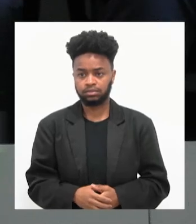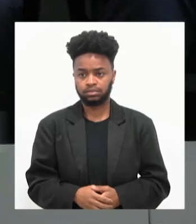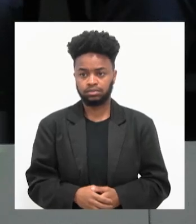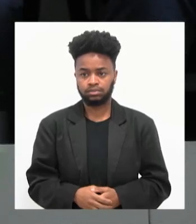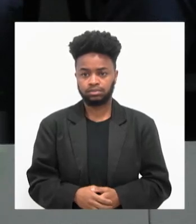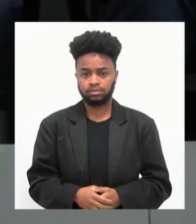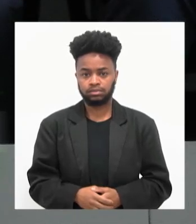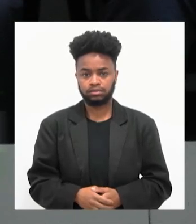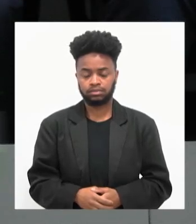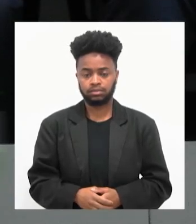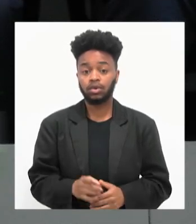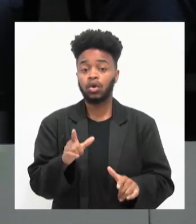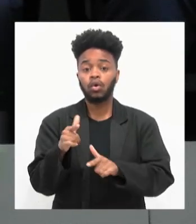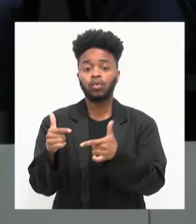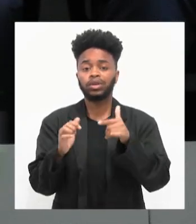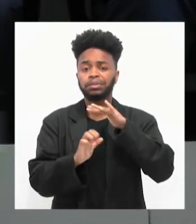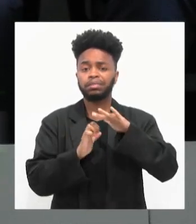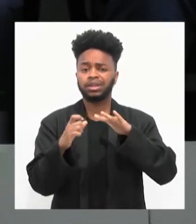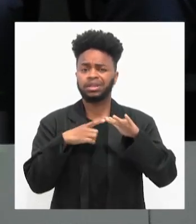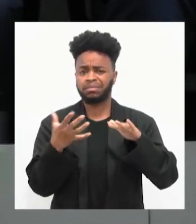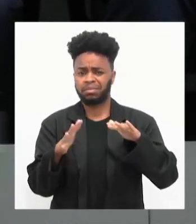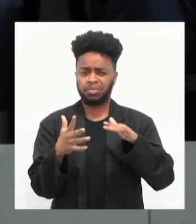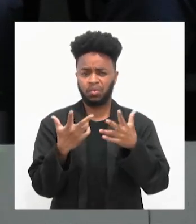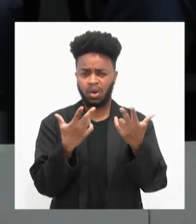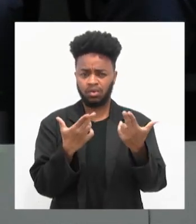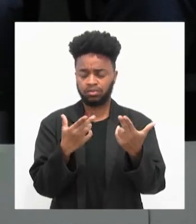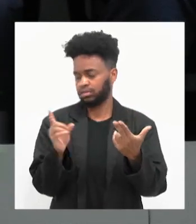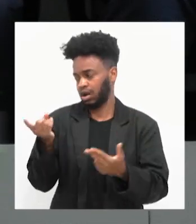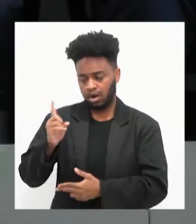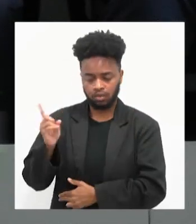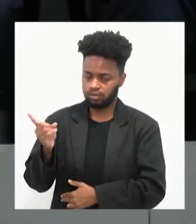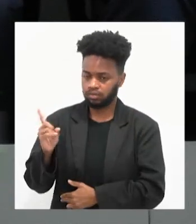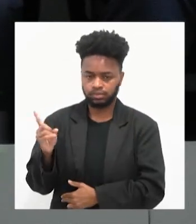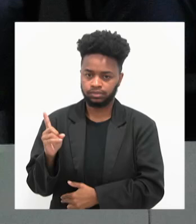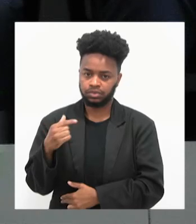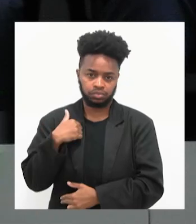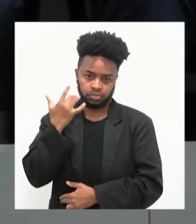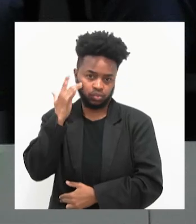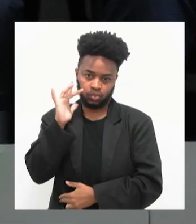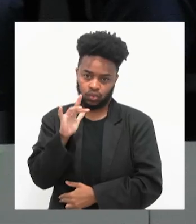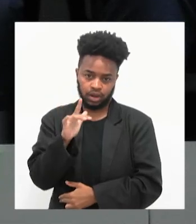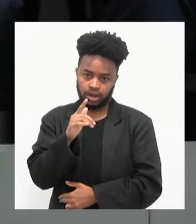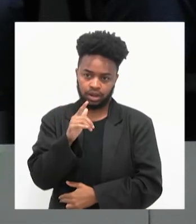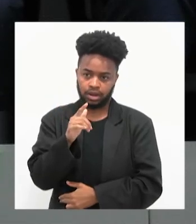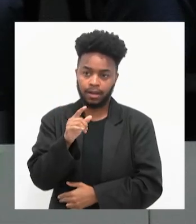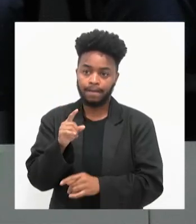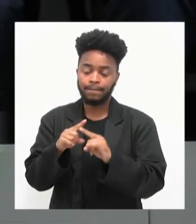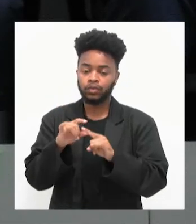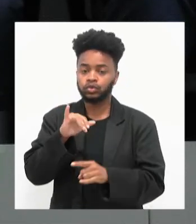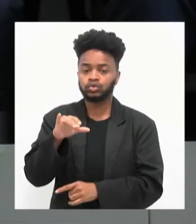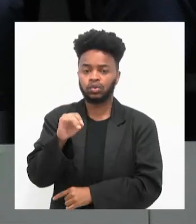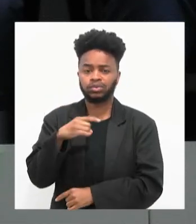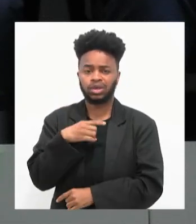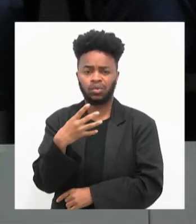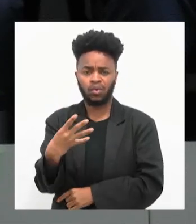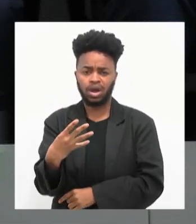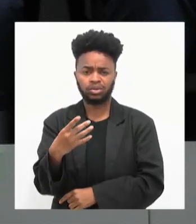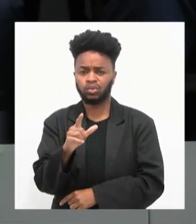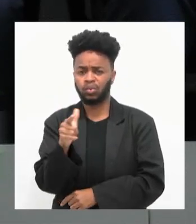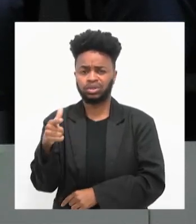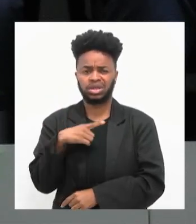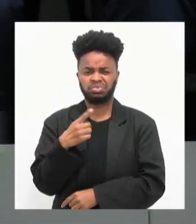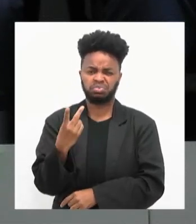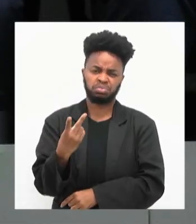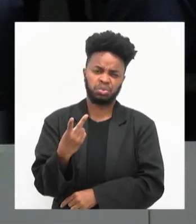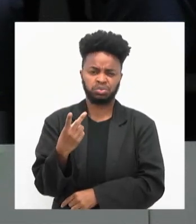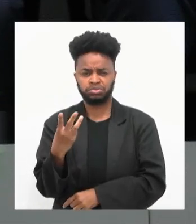As outras empresas, em média, têm a mesma coisa? Não. Não sei a N Reis, mas o João Marcos tem 4 e aí a Jesus tem 2 ou